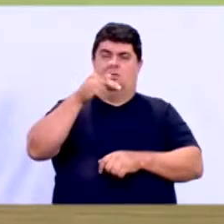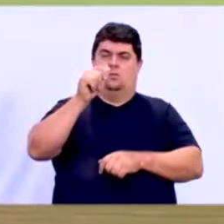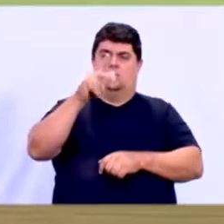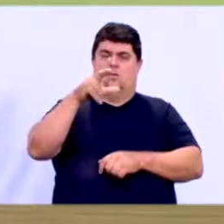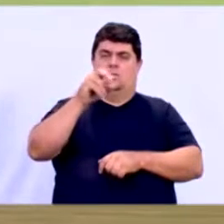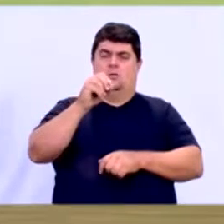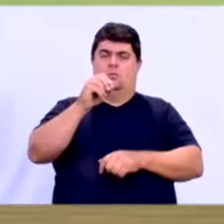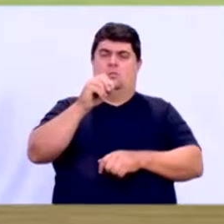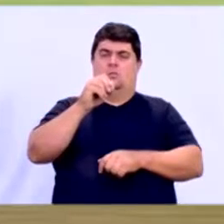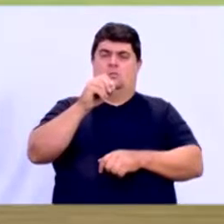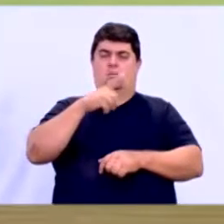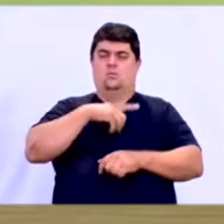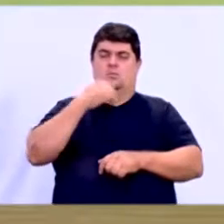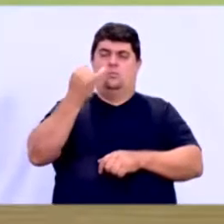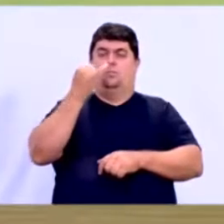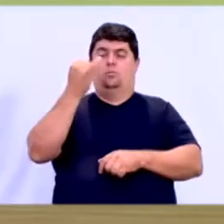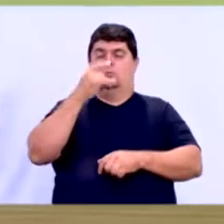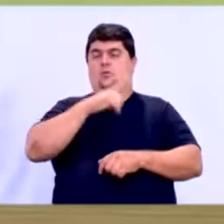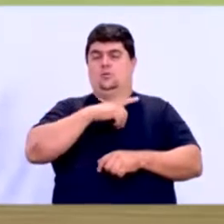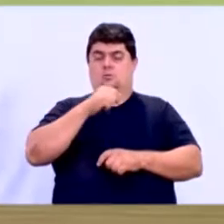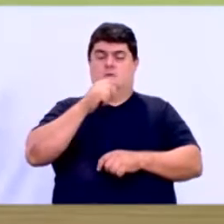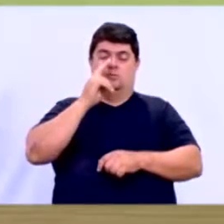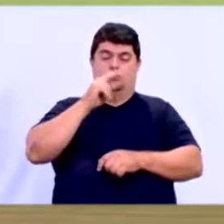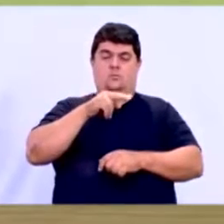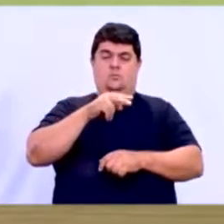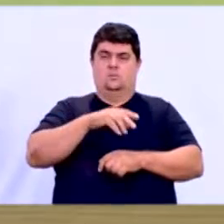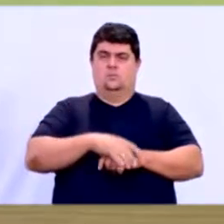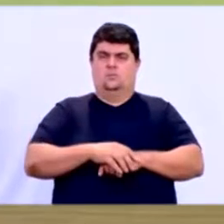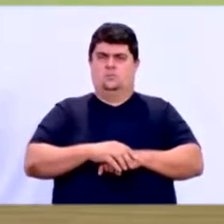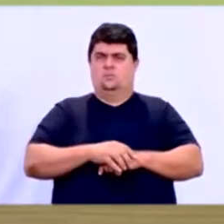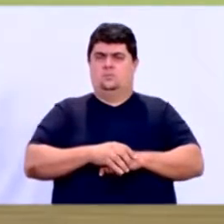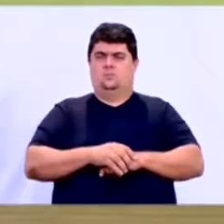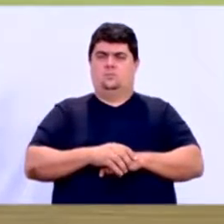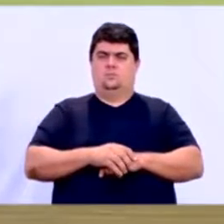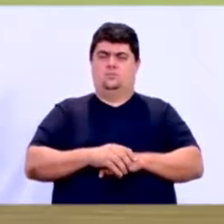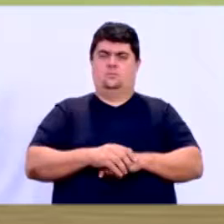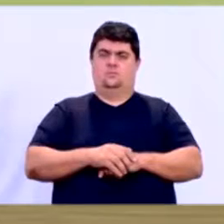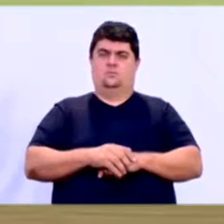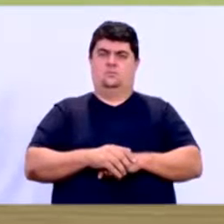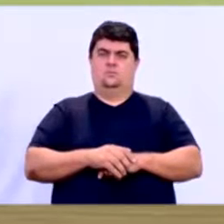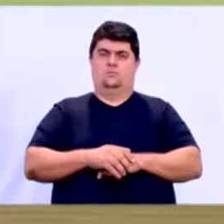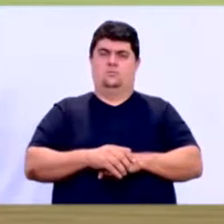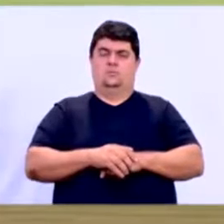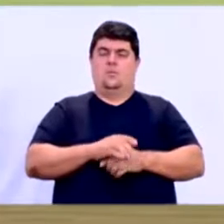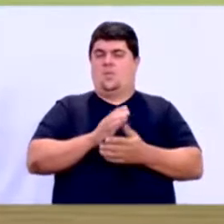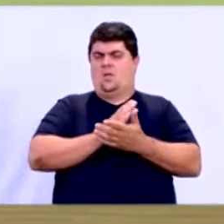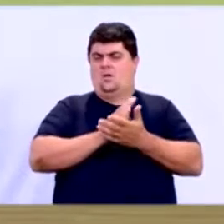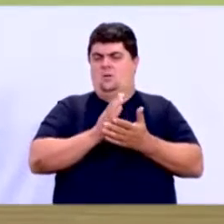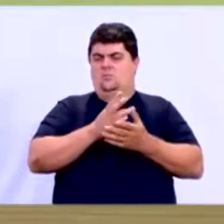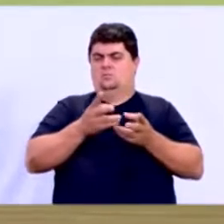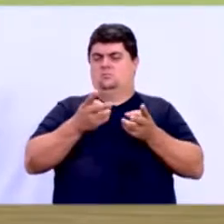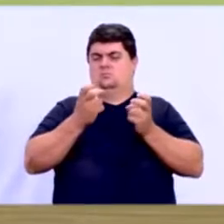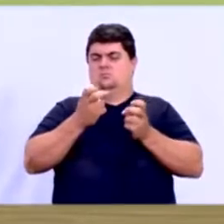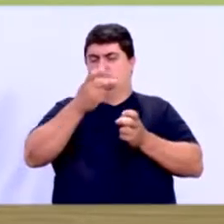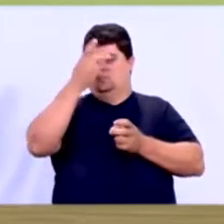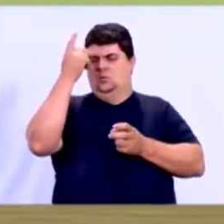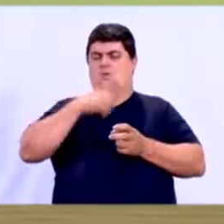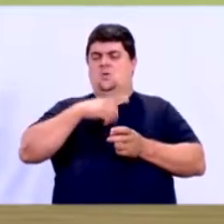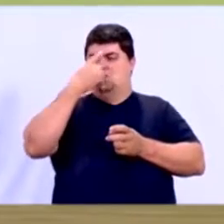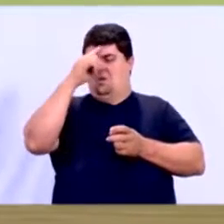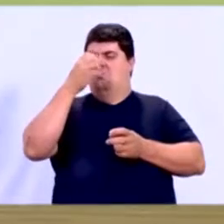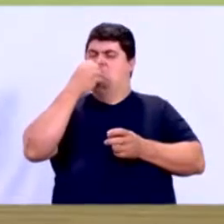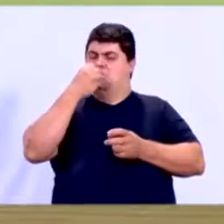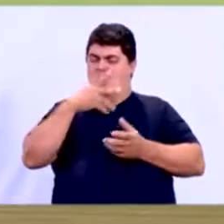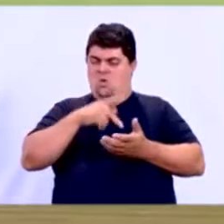negócio que a gente deve levar em consideração. Às vezes a gente percebe que pessoas têm ideias inovadoras, ideias boas